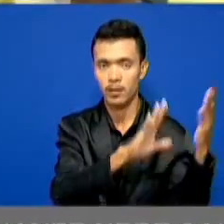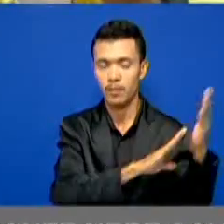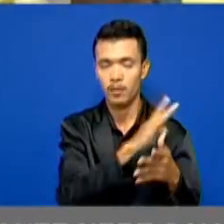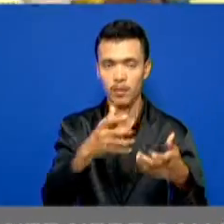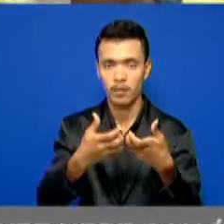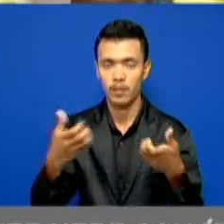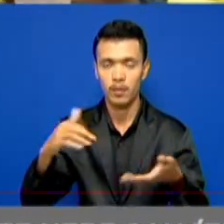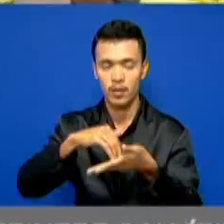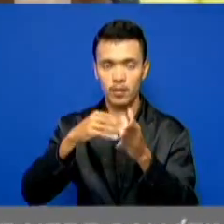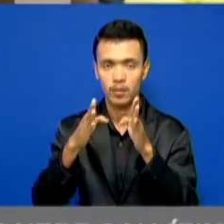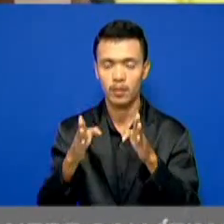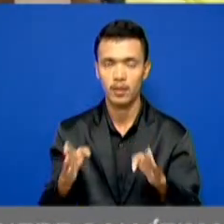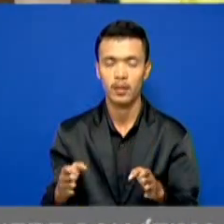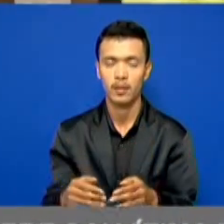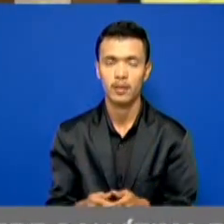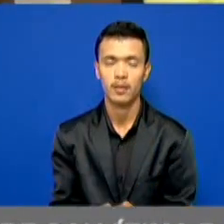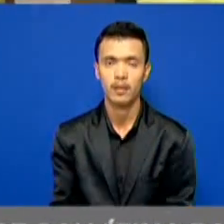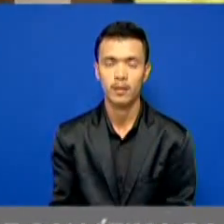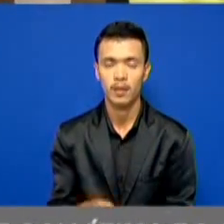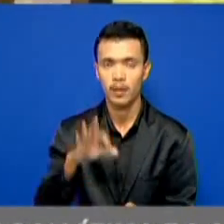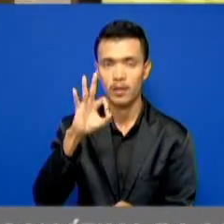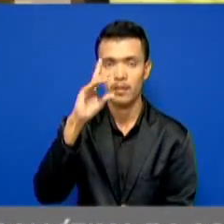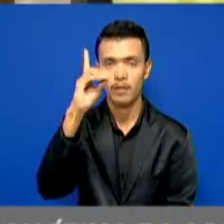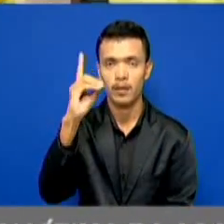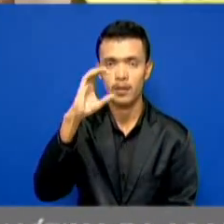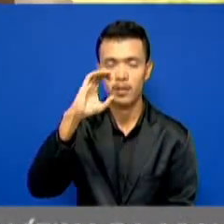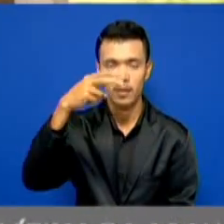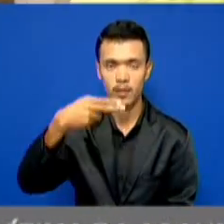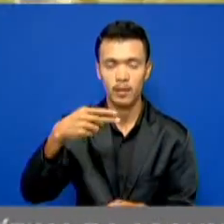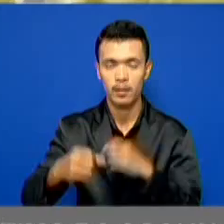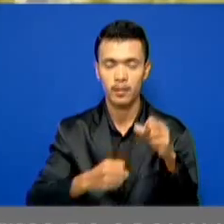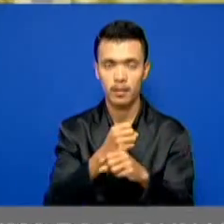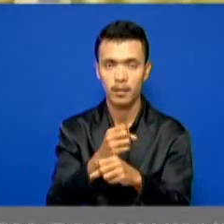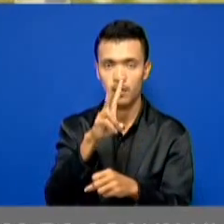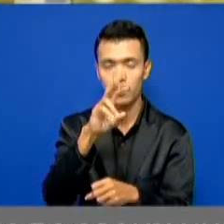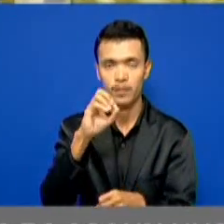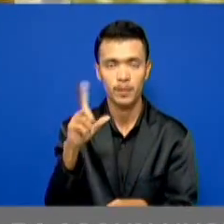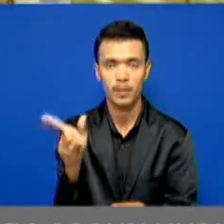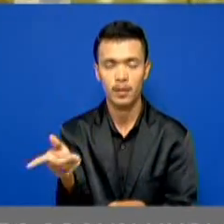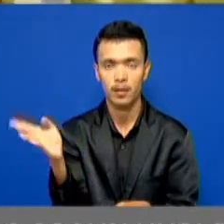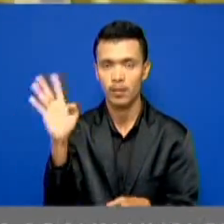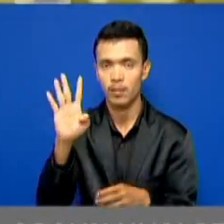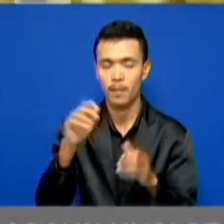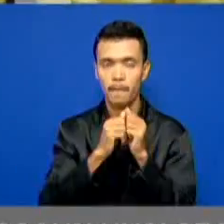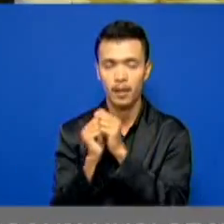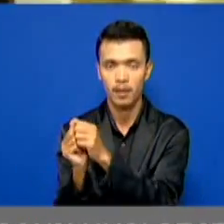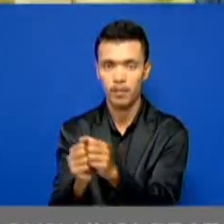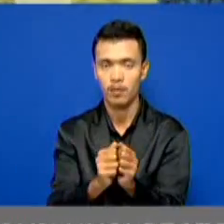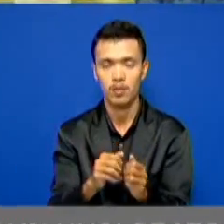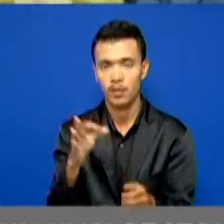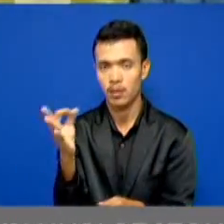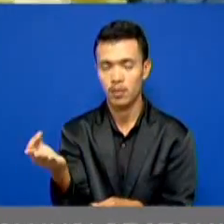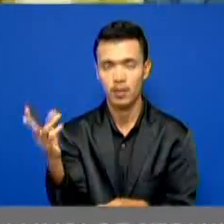ao bolseiro programa Bolsa Mérito, FDCH, Tinandriunrua Ronulo Recinhad, Hamutok na Incianulo